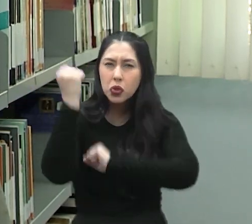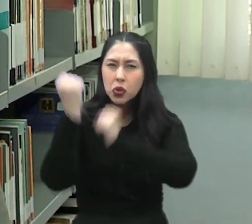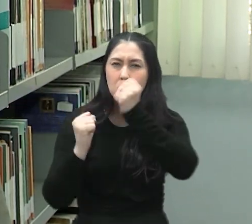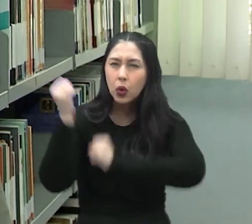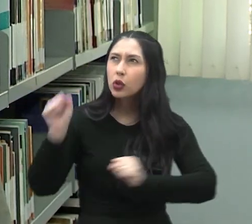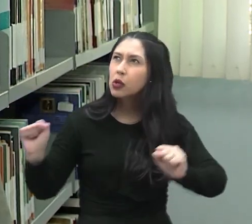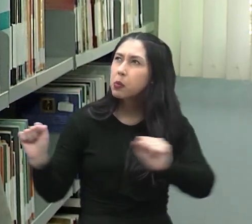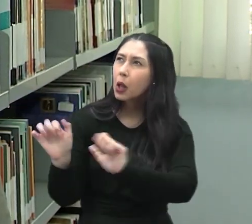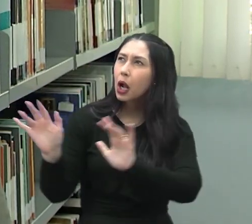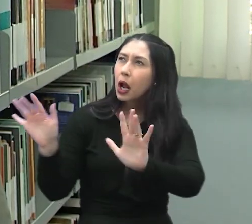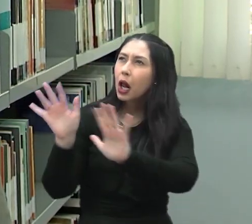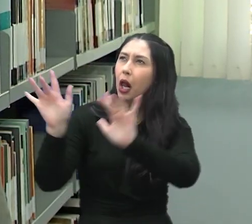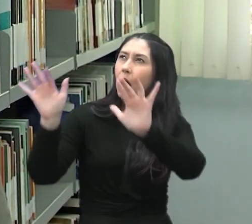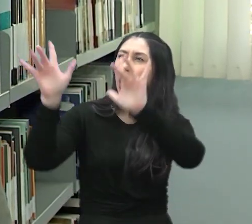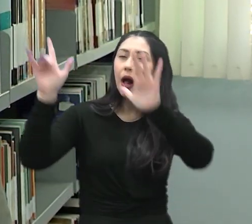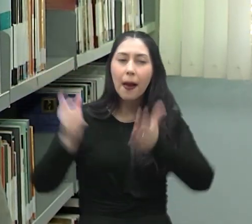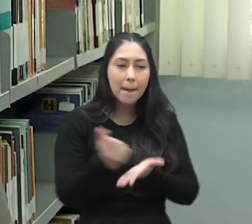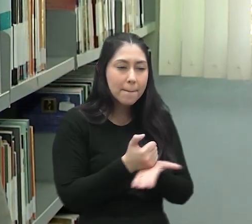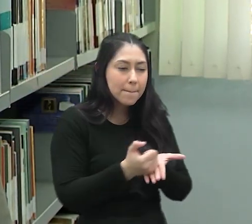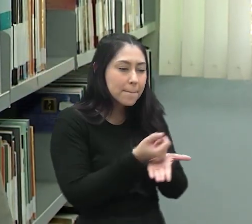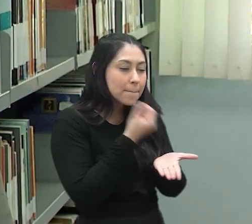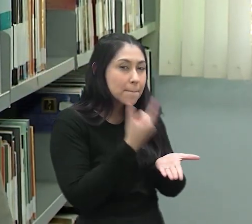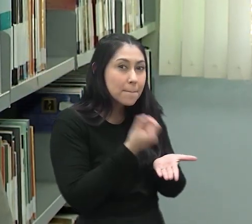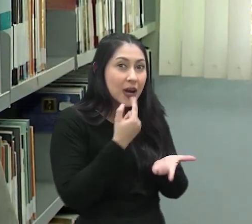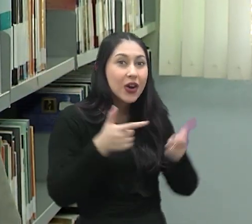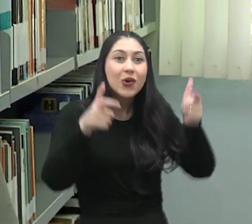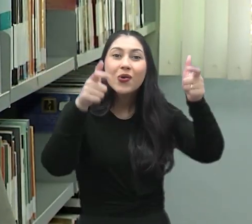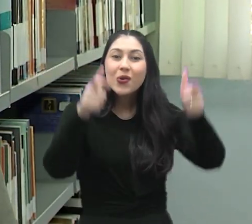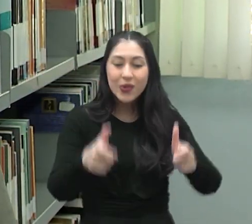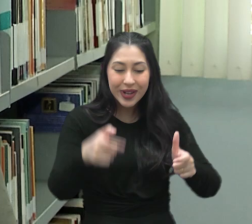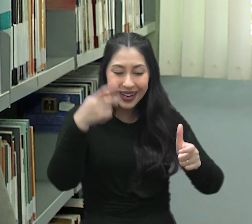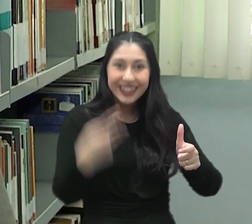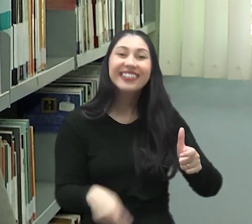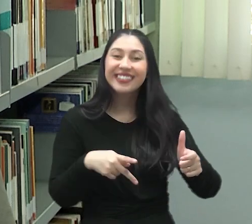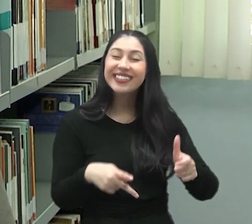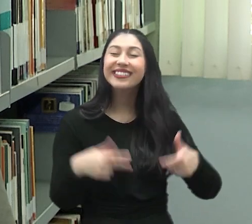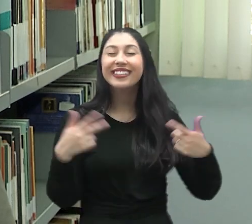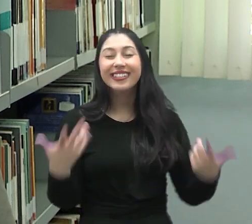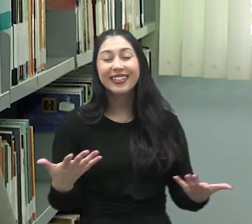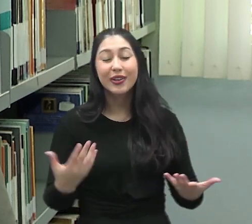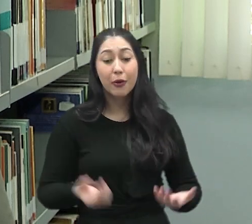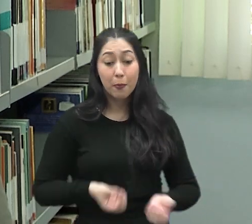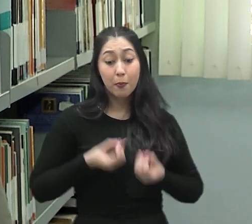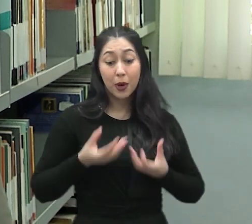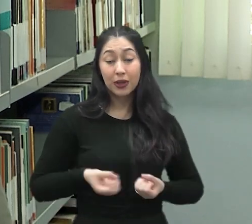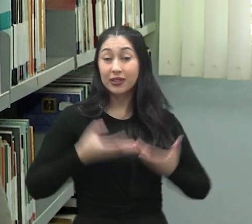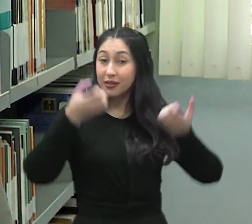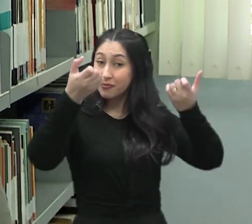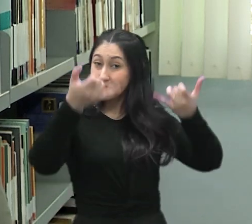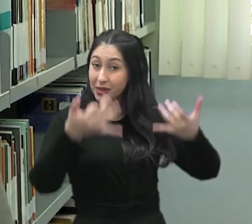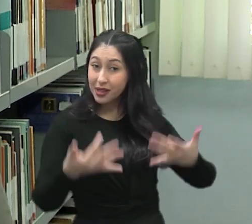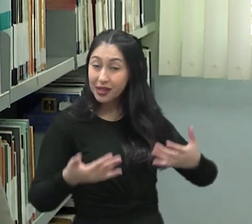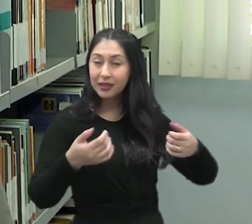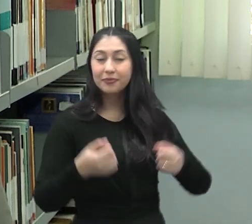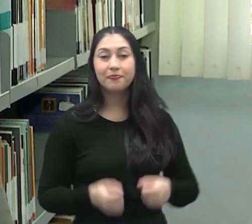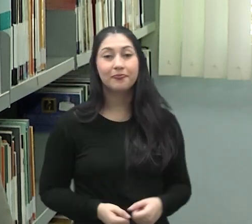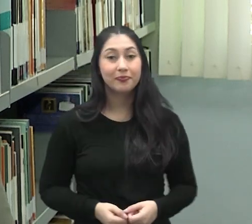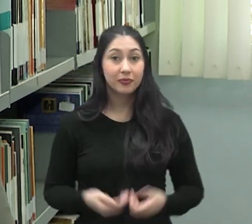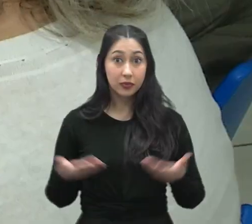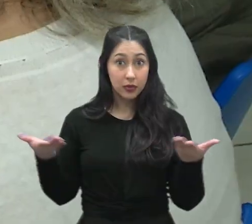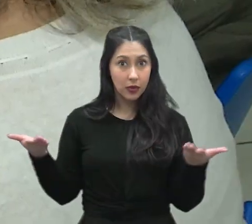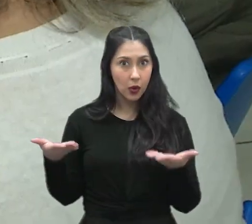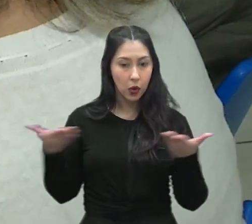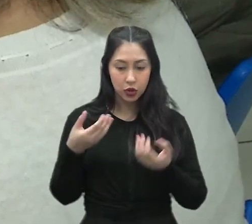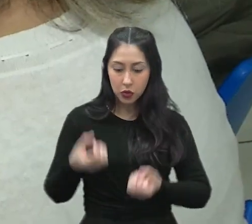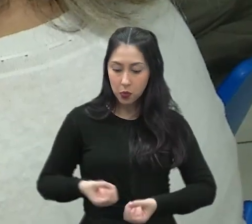a indústria, chaminé, sabe quando começou a vir indústria, veio o antibiótico, e aqui era estância climática. Então, tem poesias dele que falam da